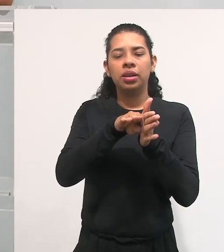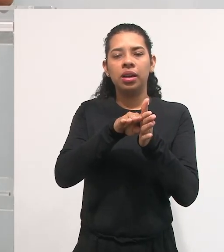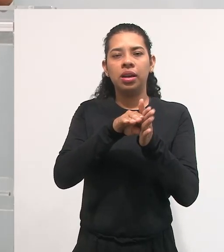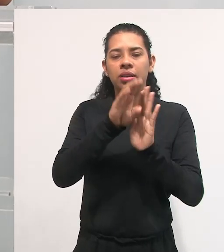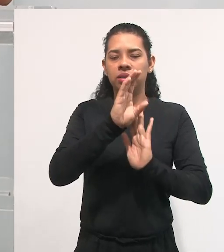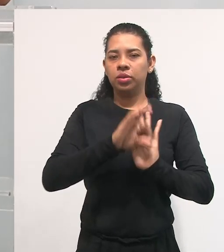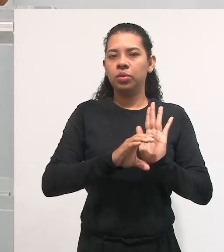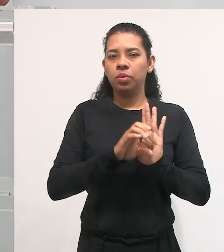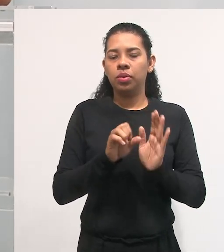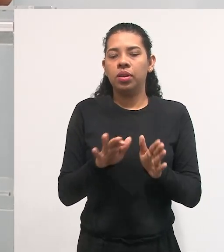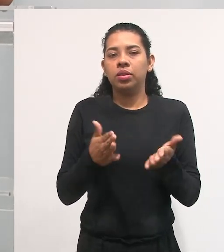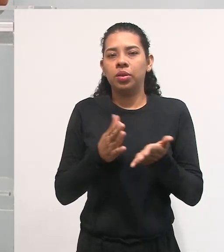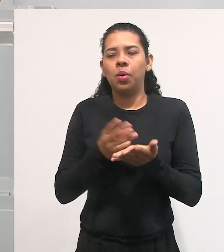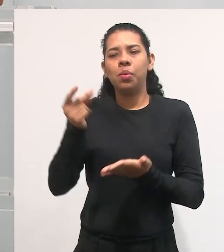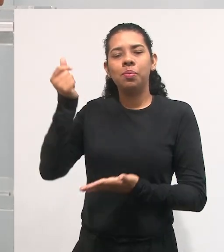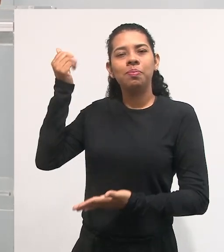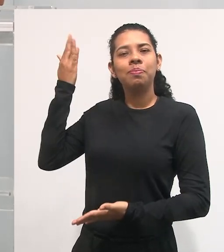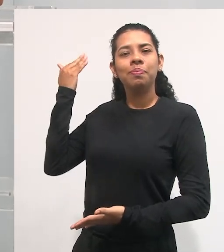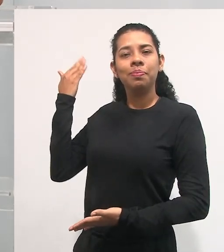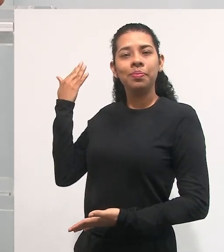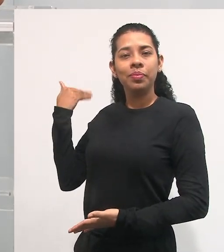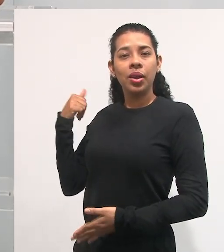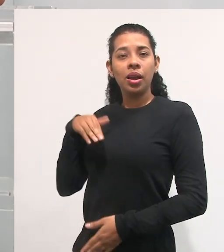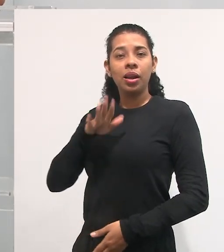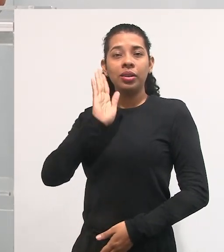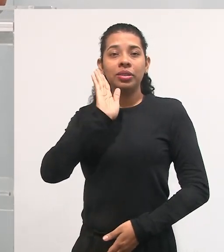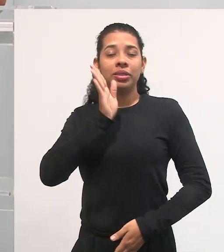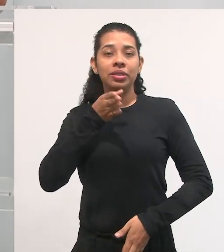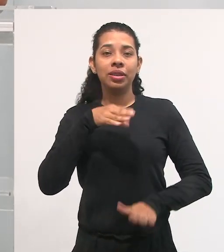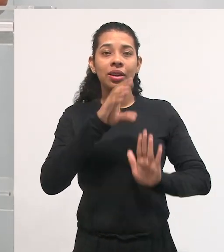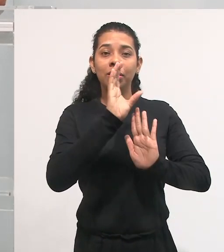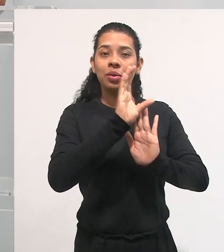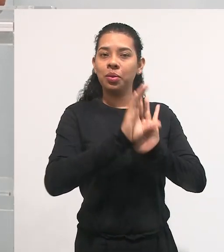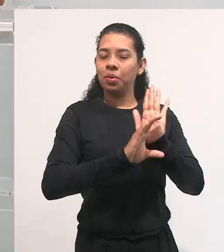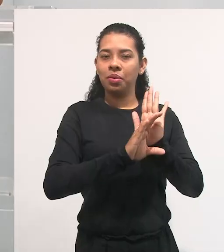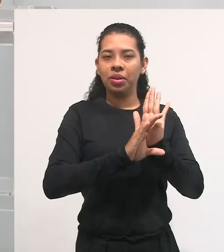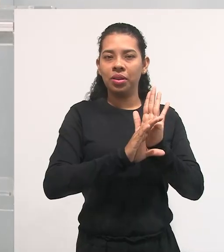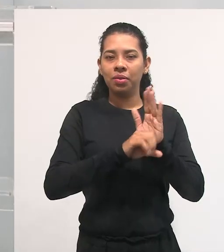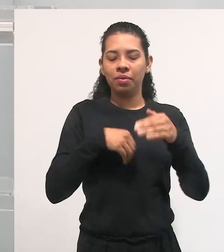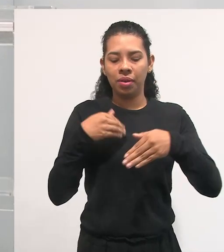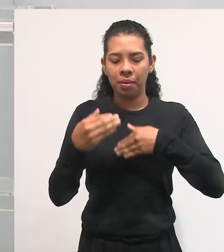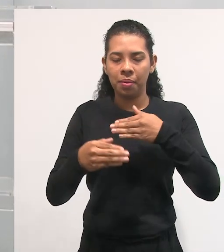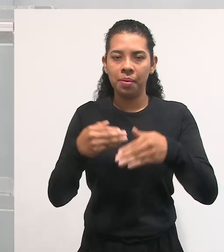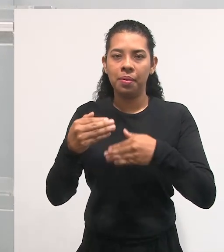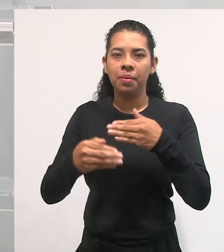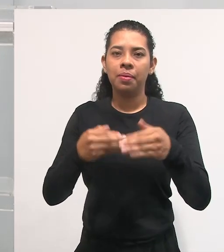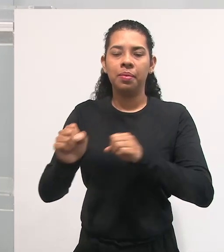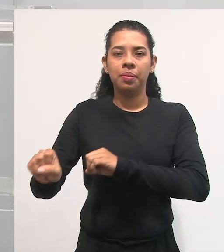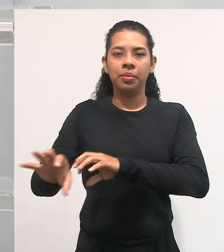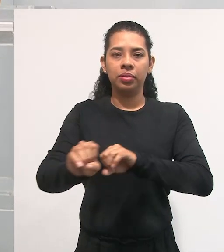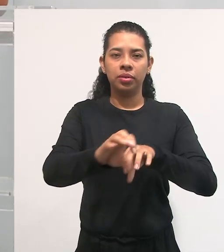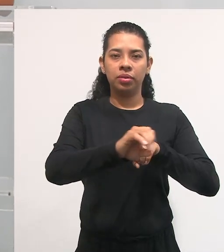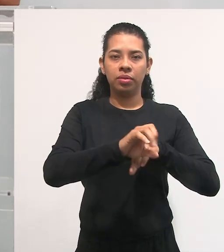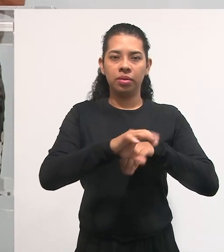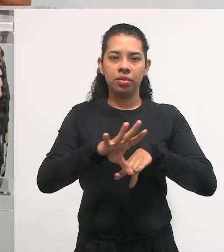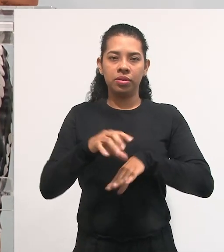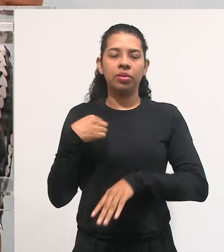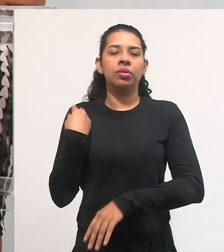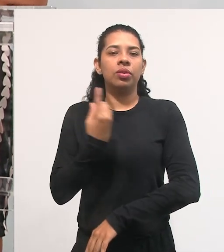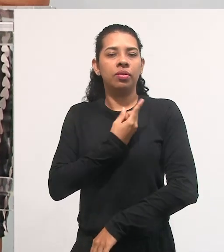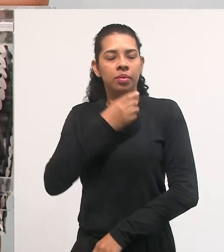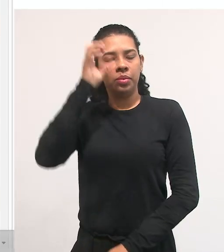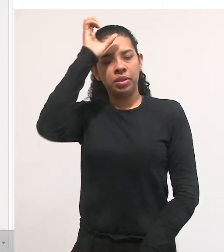então desde a os primórdios essa ideia do currículo vem permeando a educação e é isso que a gente vai conhecer